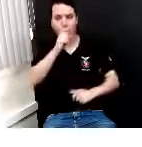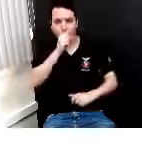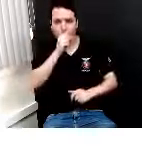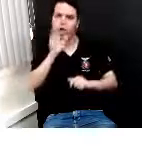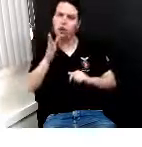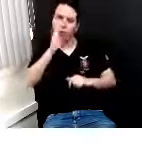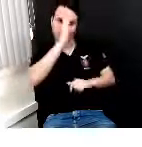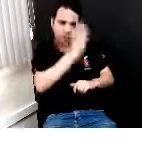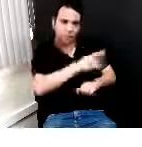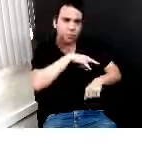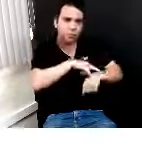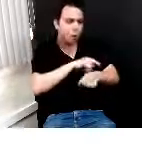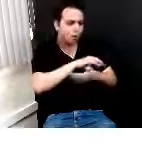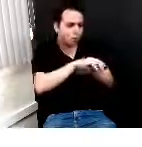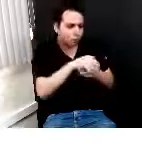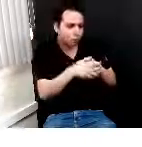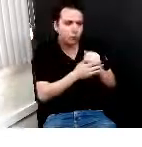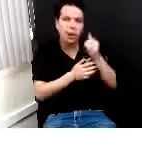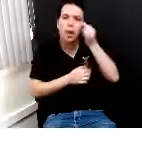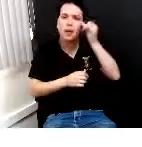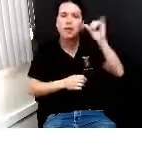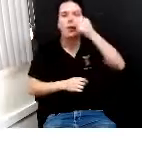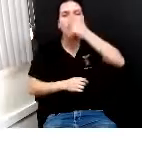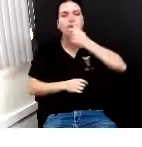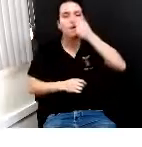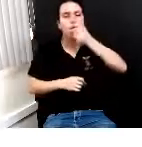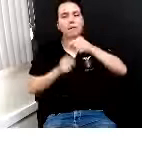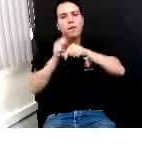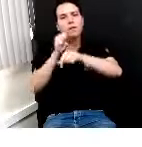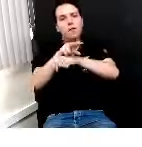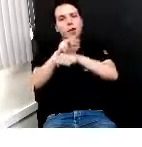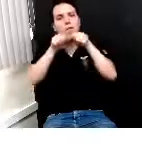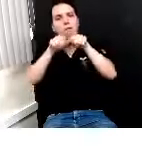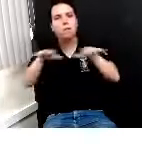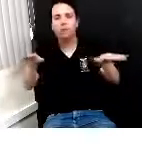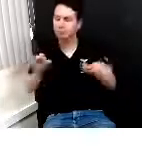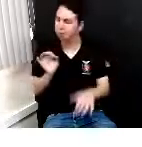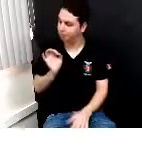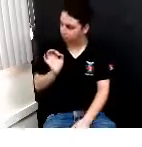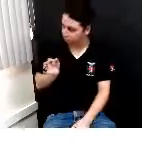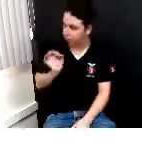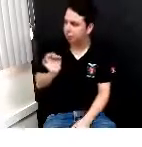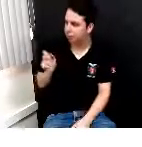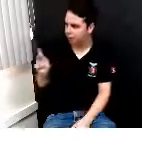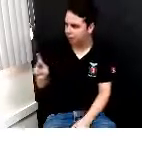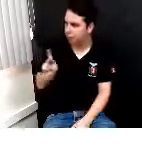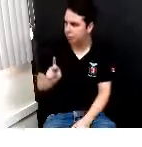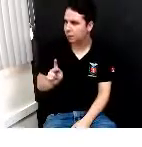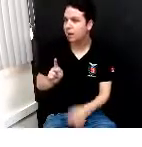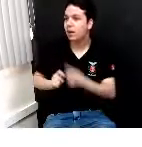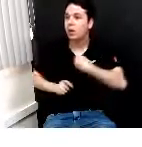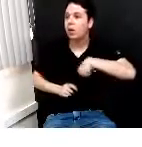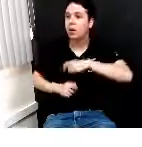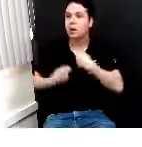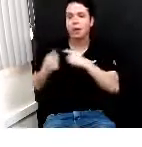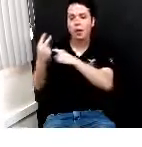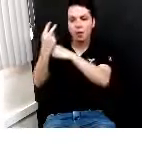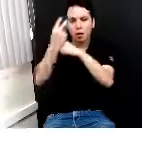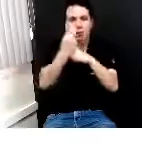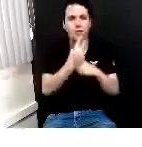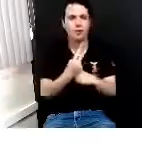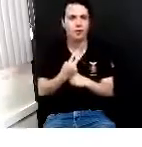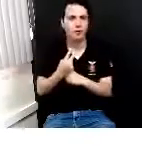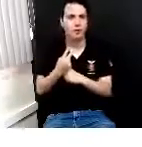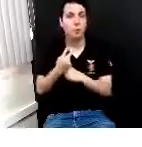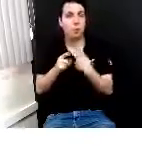tipo, né, de vírus ou alguma situação para alguma outra pessoa. Isto mesmo, professor. A gente deve se proteger,